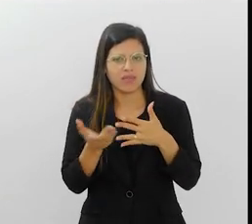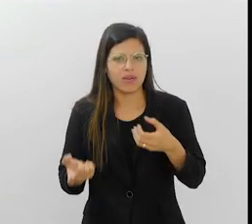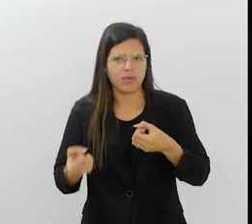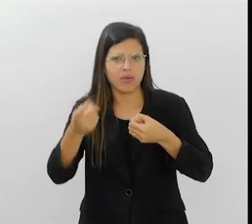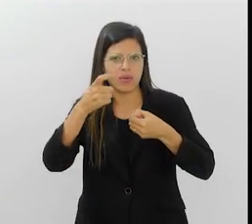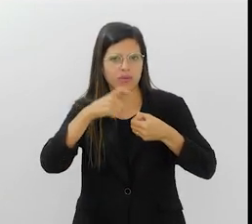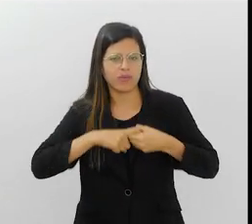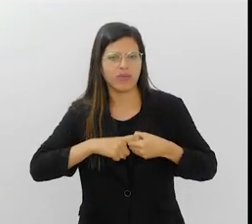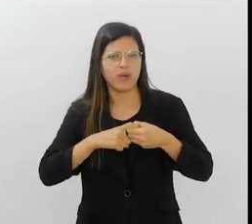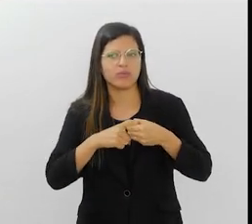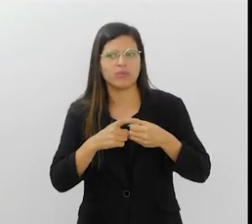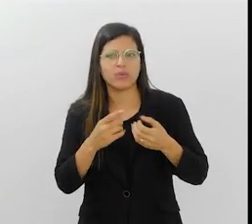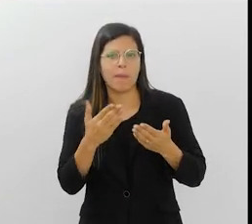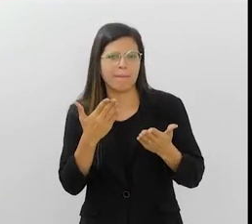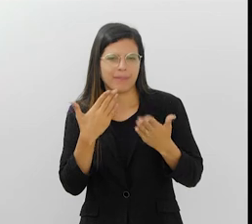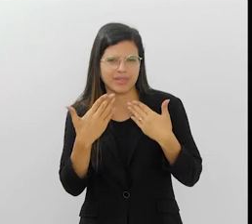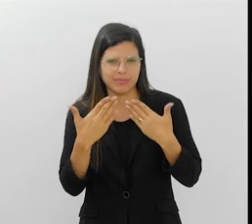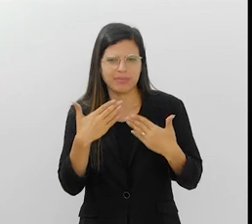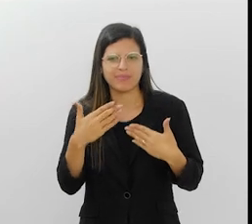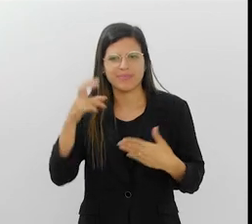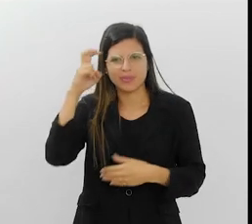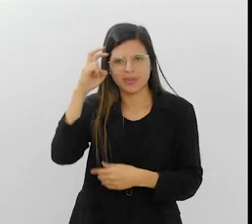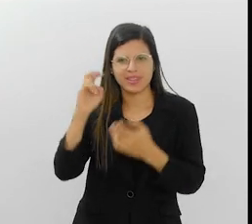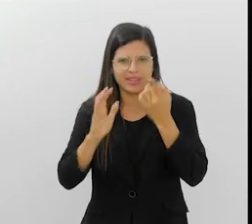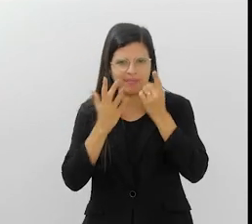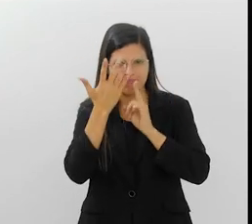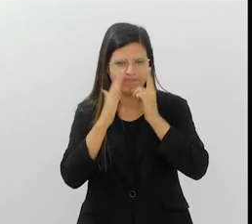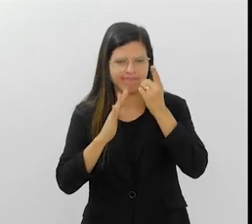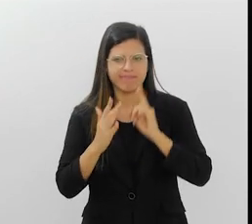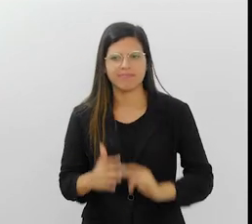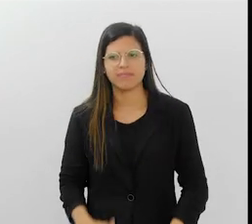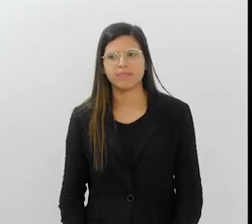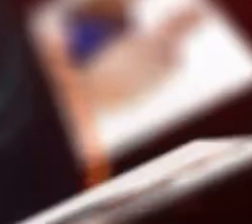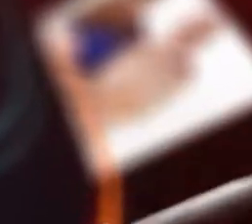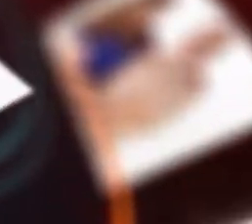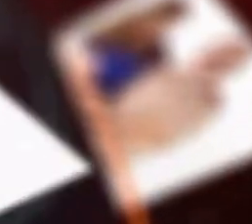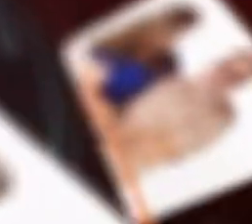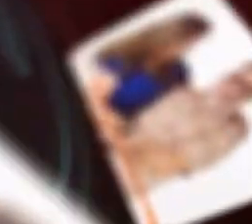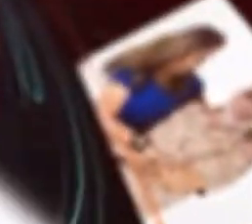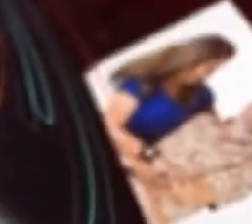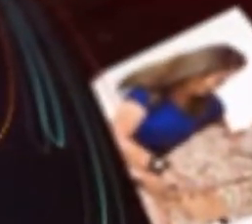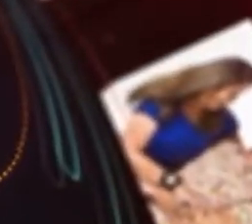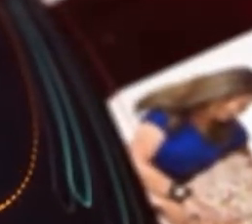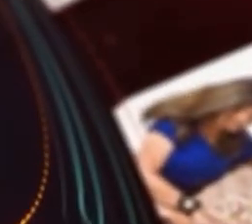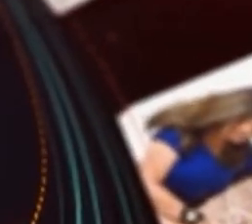Vamos para um rápido intervalo e eu volto logo com mais um bate-papo aqui no Quintas com Quintais.